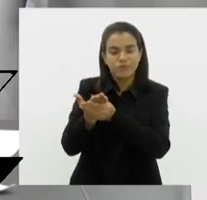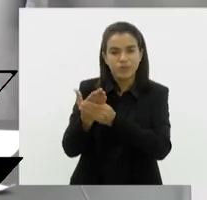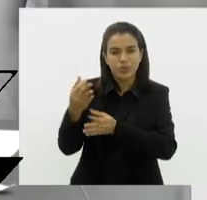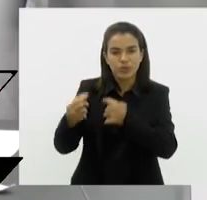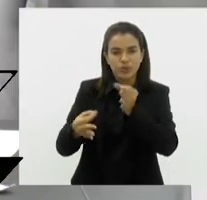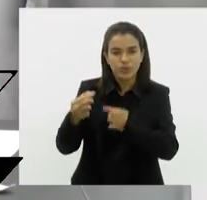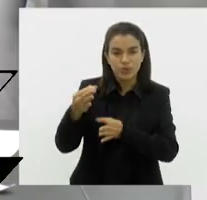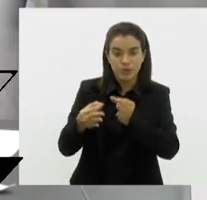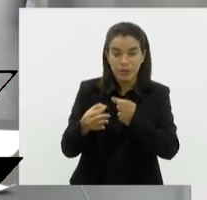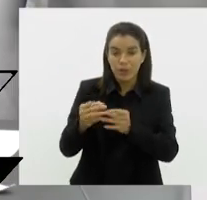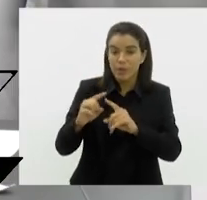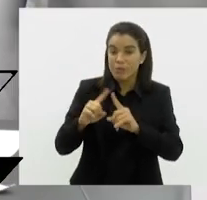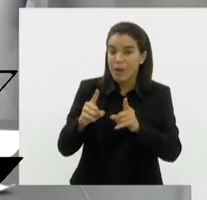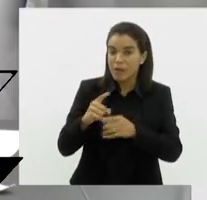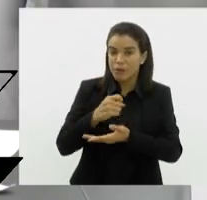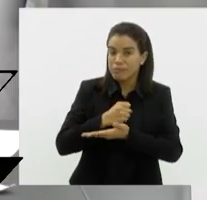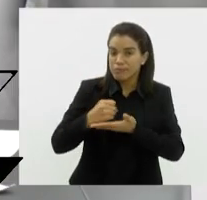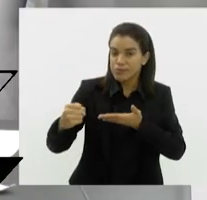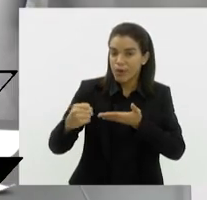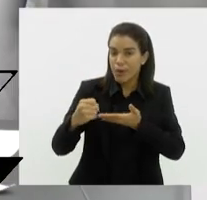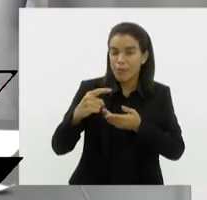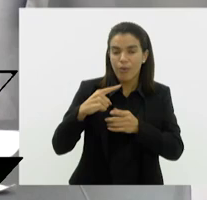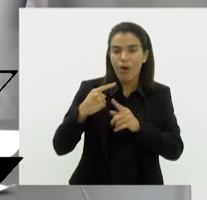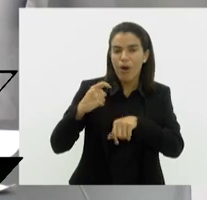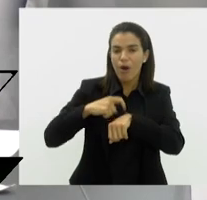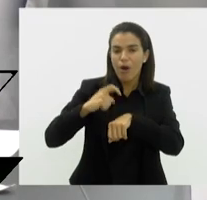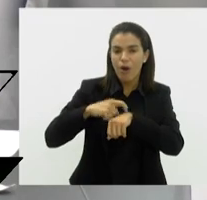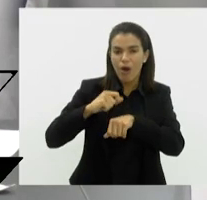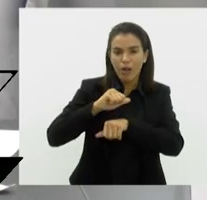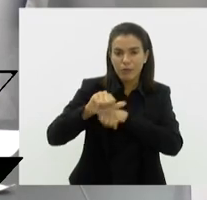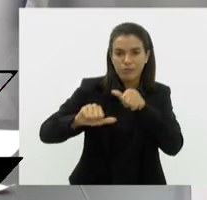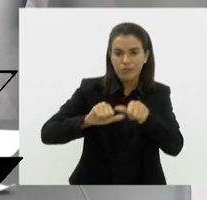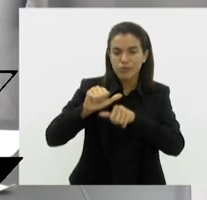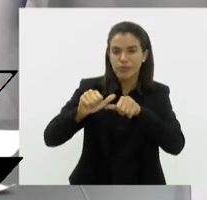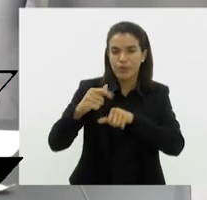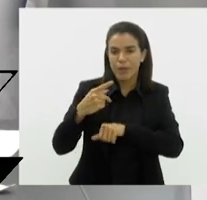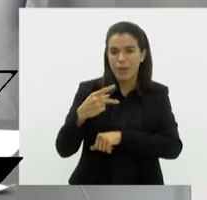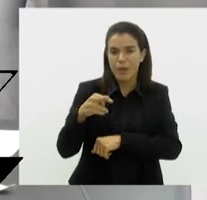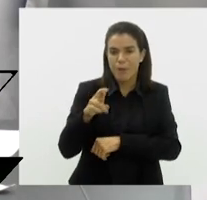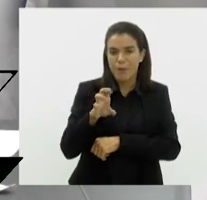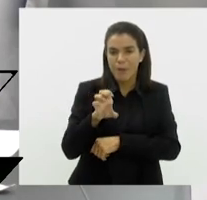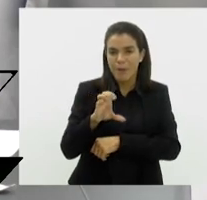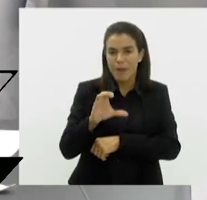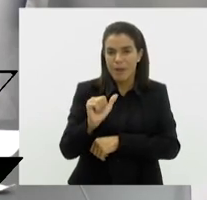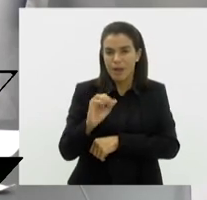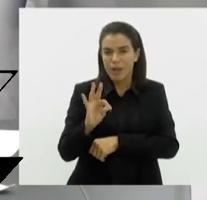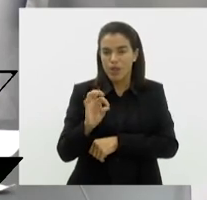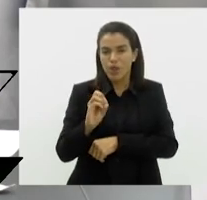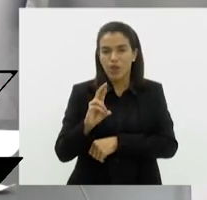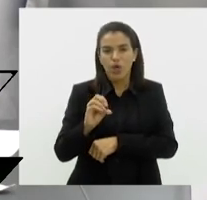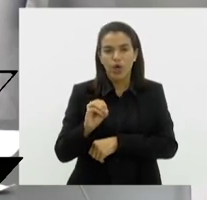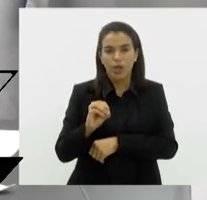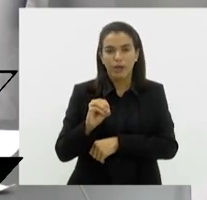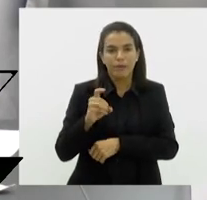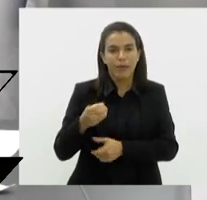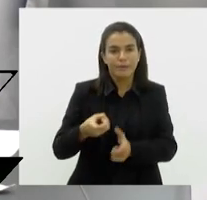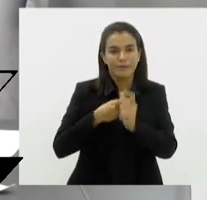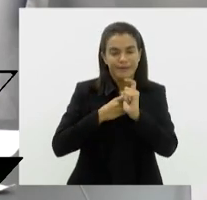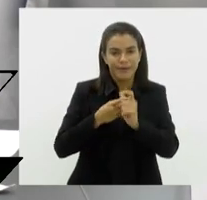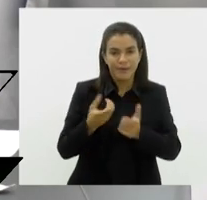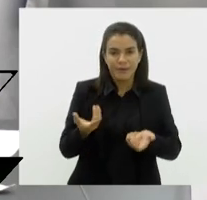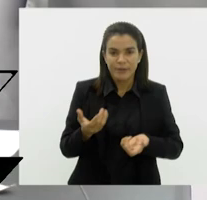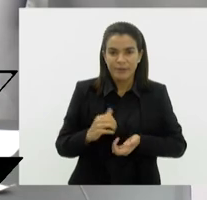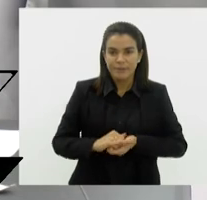não prescreve a partir do momento que ele já virou precatório. É isso. Quando o processo, você só tem o direito, mas que não virou